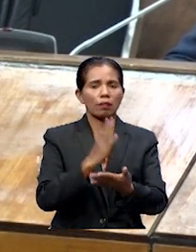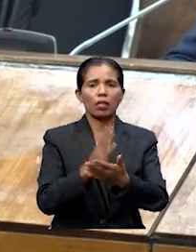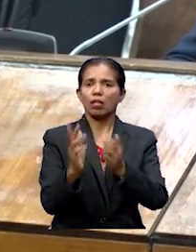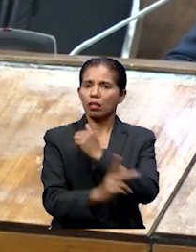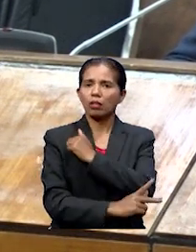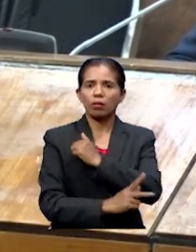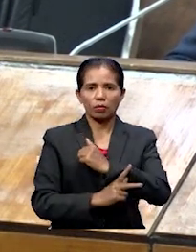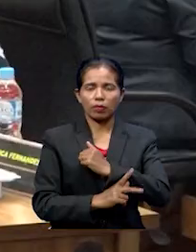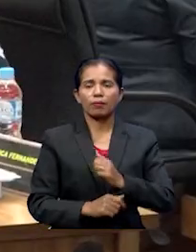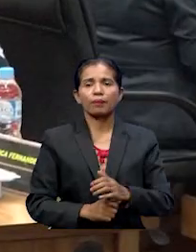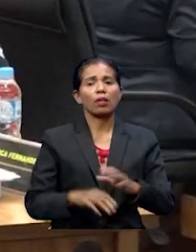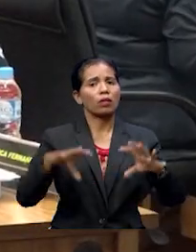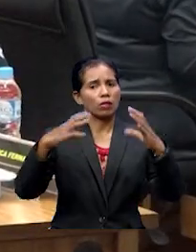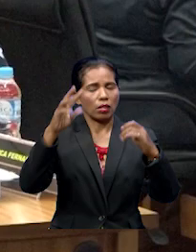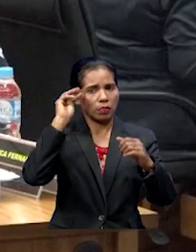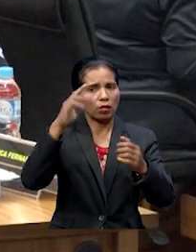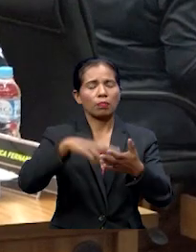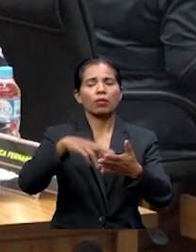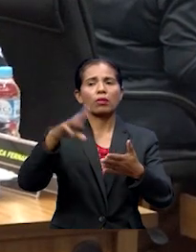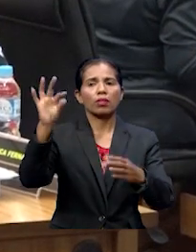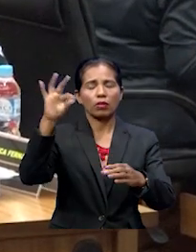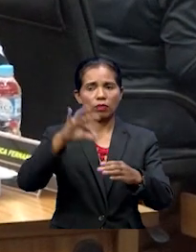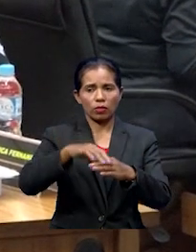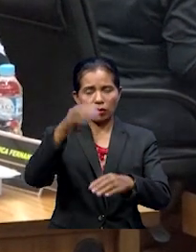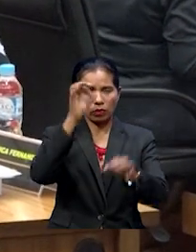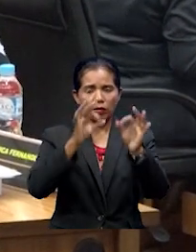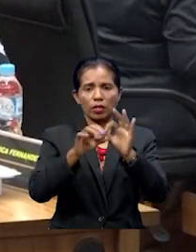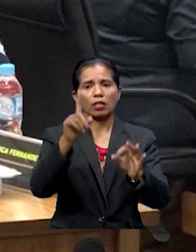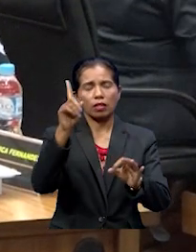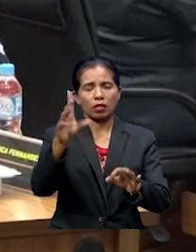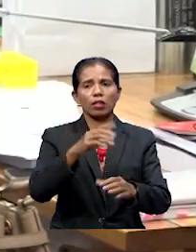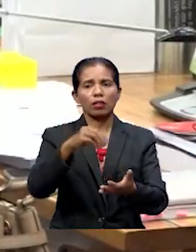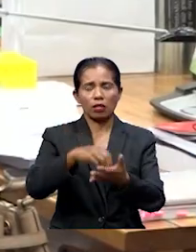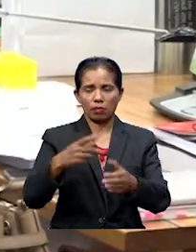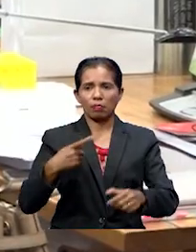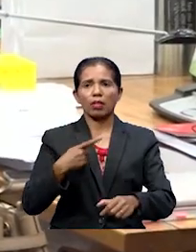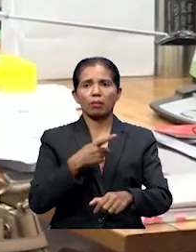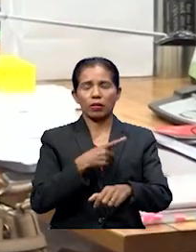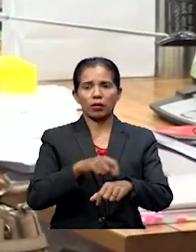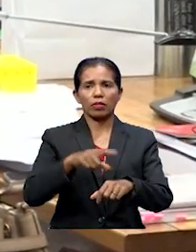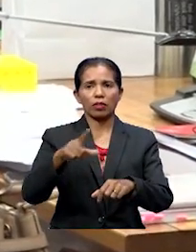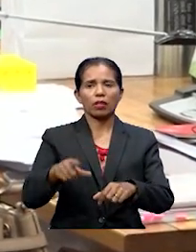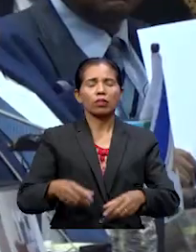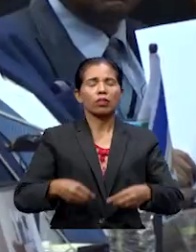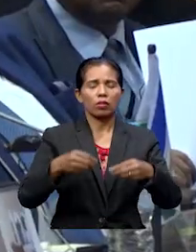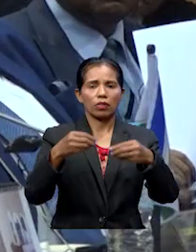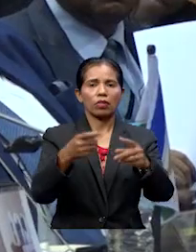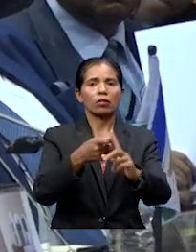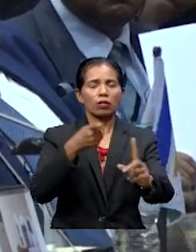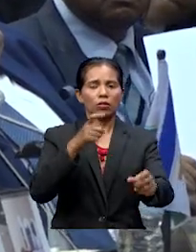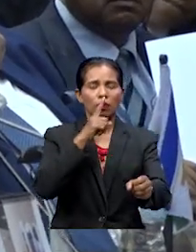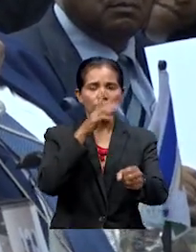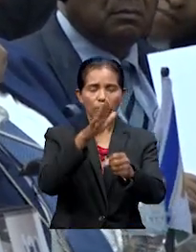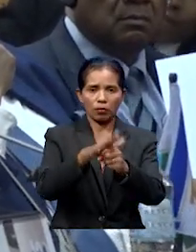corrupção. Conselho Ministro Moça aprova voto de confiança ida a tu propõe para Parlamento Nacional nebe fundamenta o